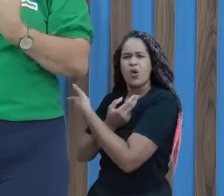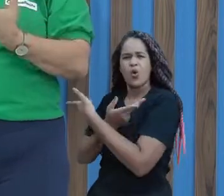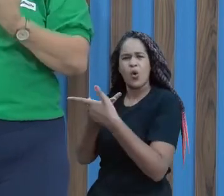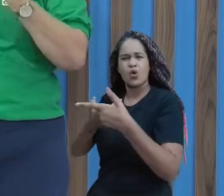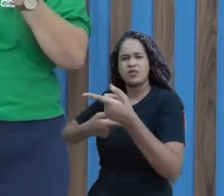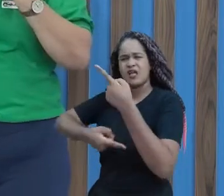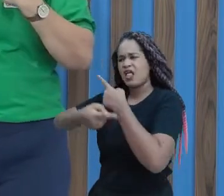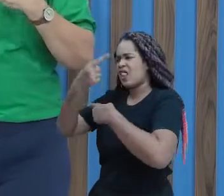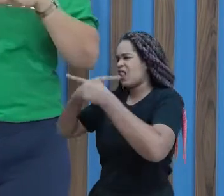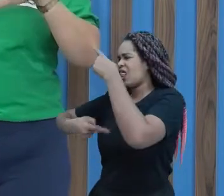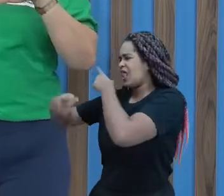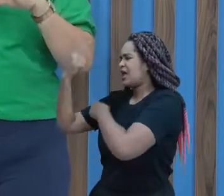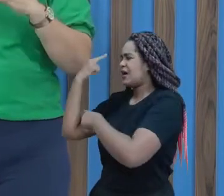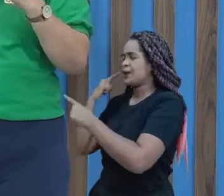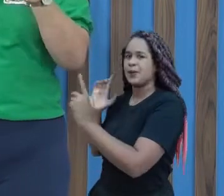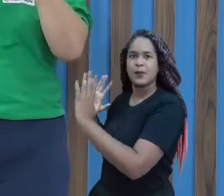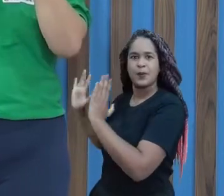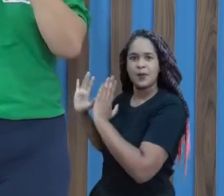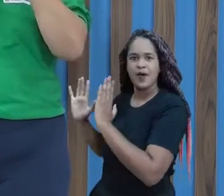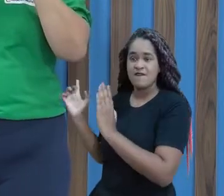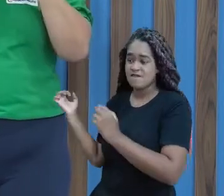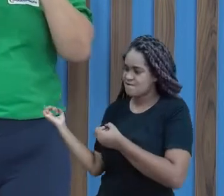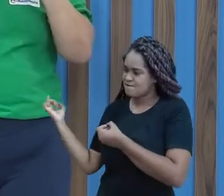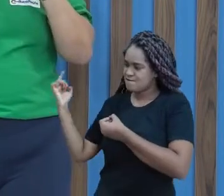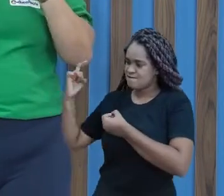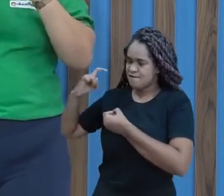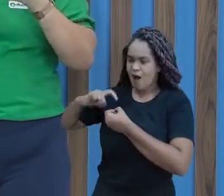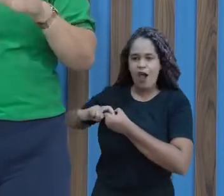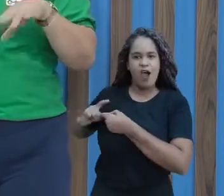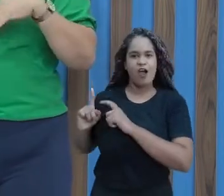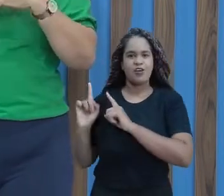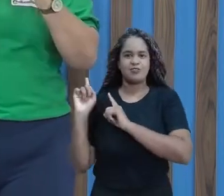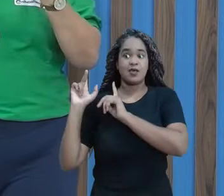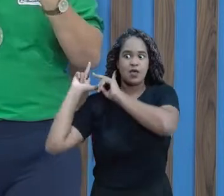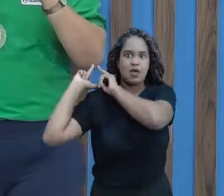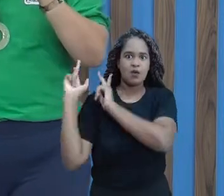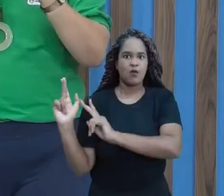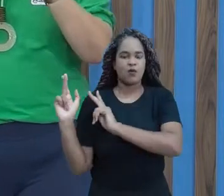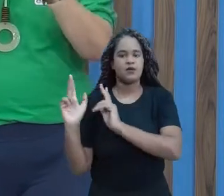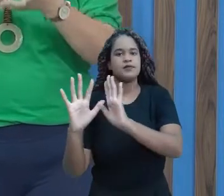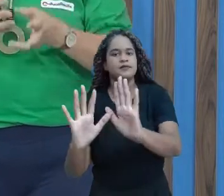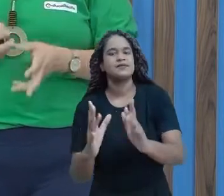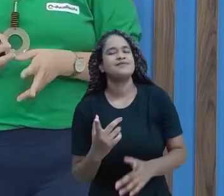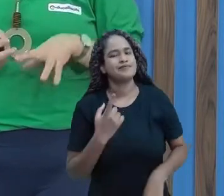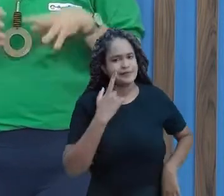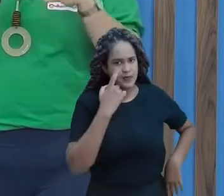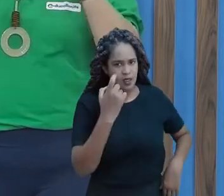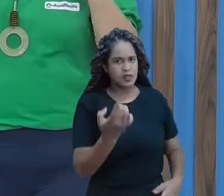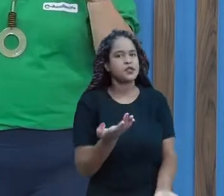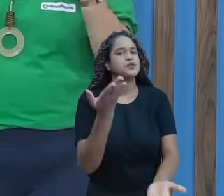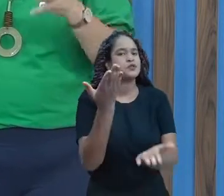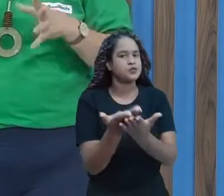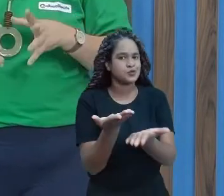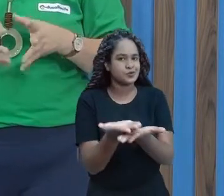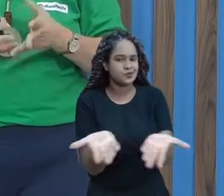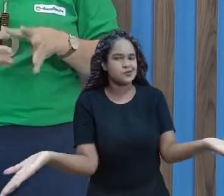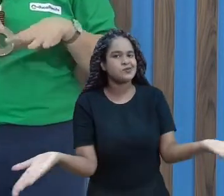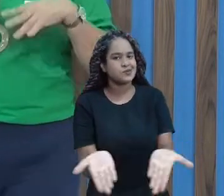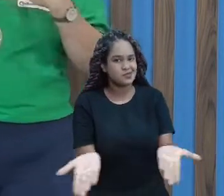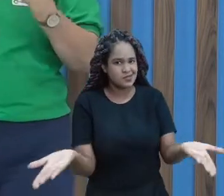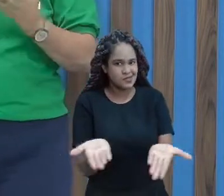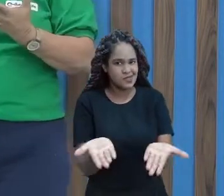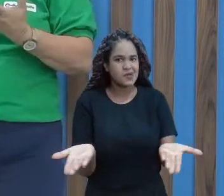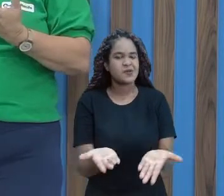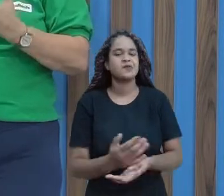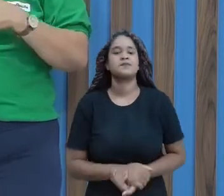Coisa bem, né, da volta, de um saudosismo. Então, é uma coisa interessante para se estudar hoje, principalmente.